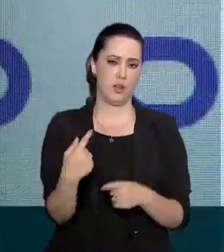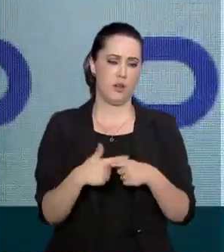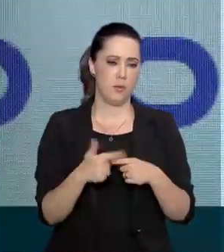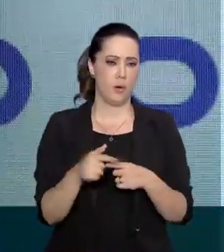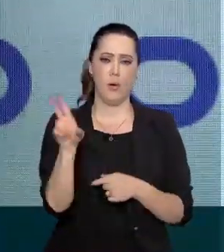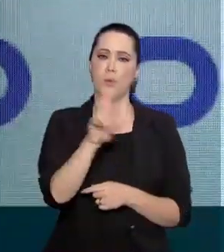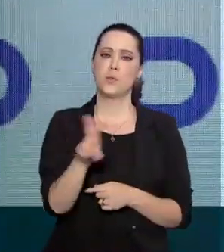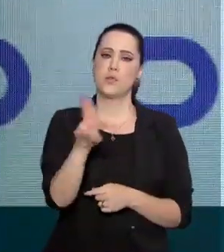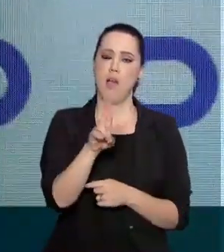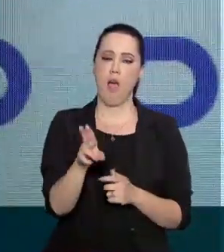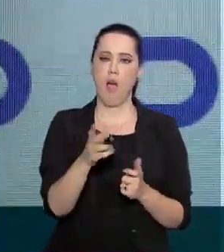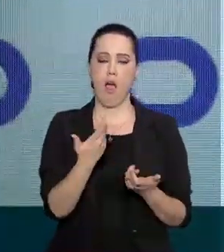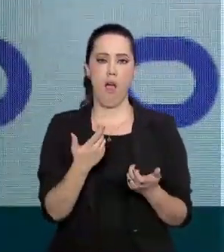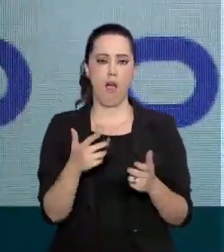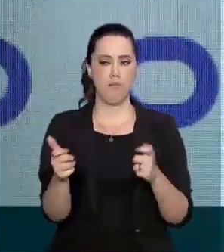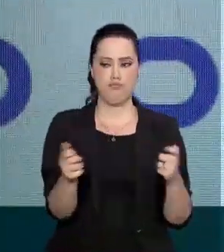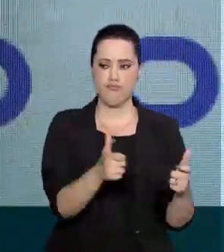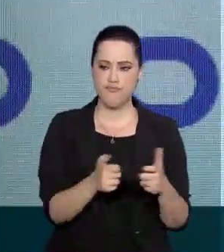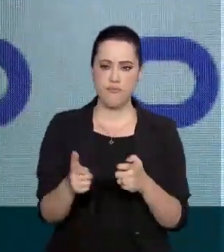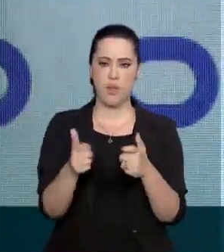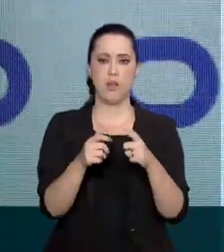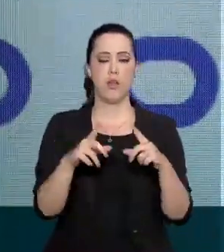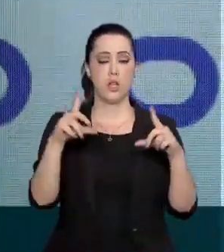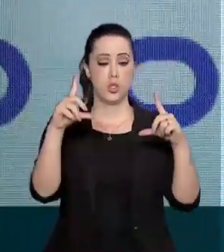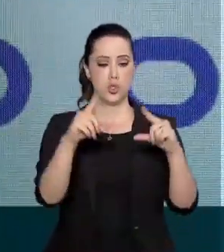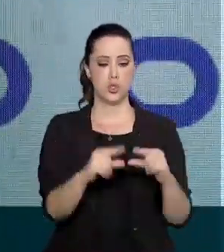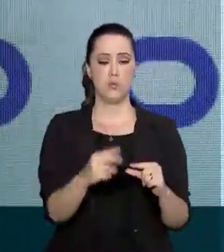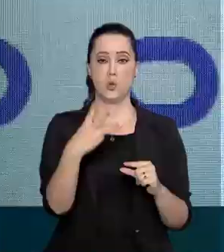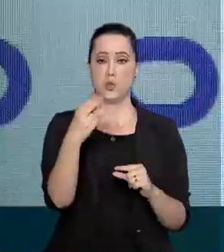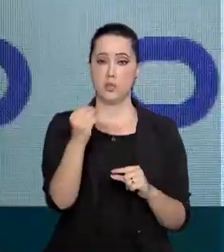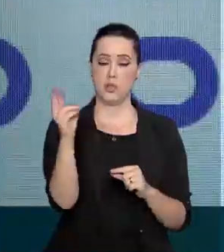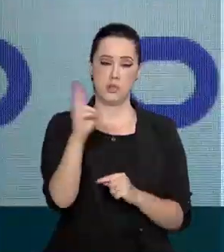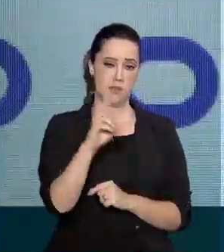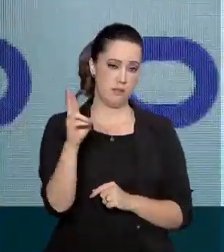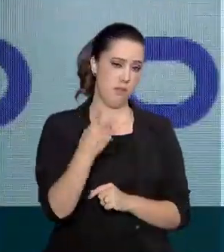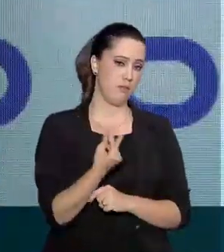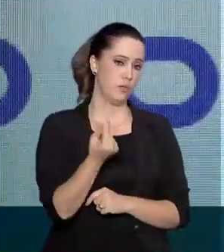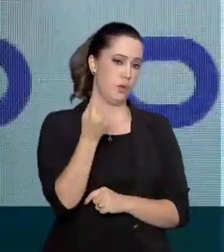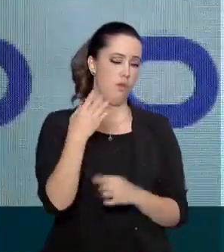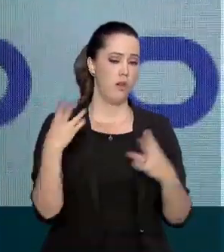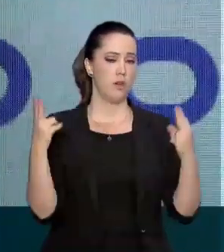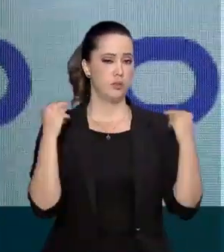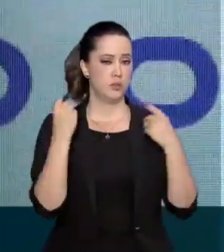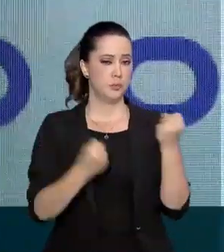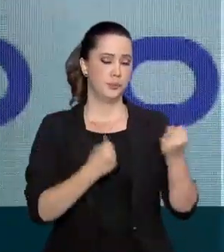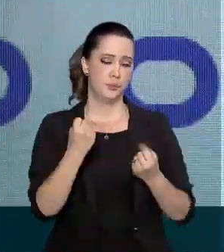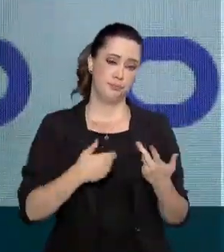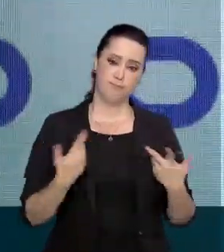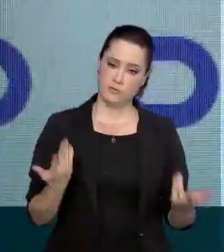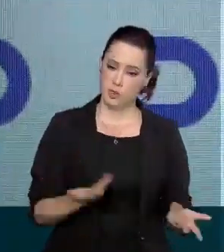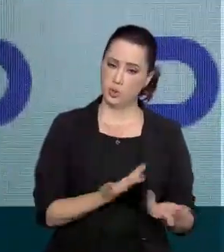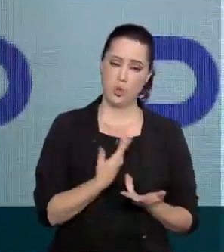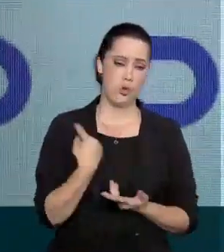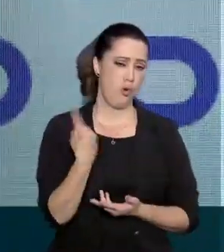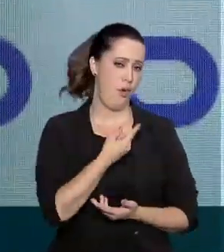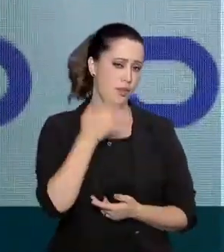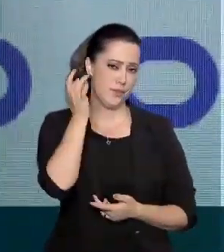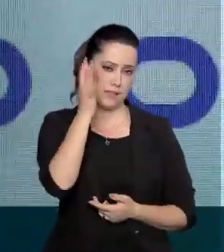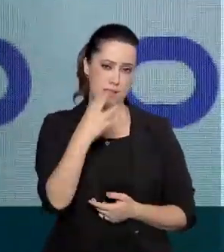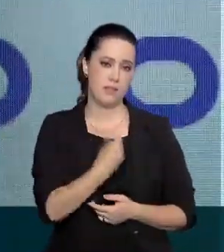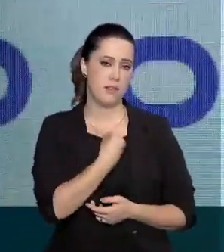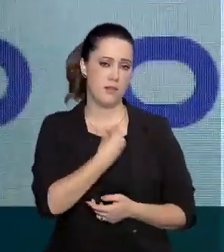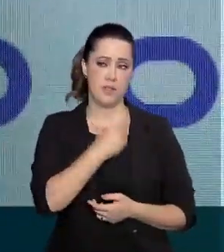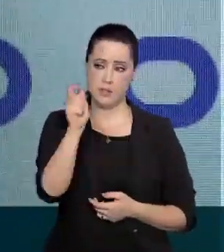um simulador? Menos R$ 300 em média no preço de uma carteira de motorista. Estamos facilitando a vida dos